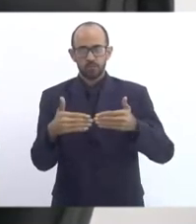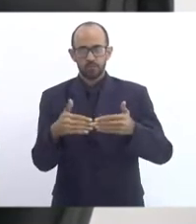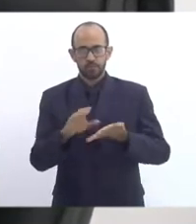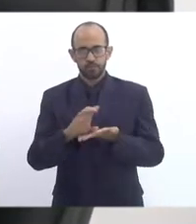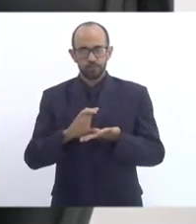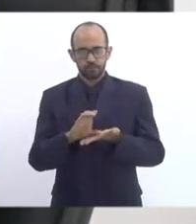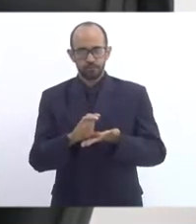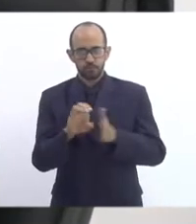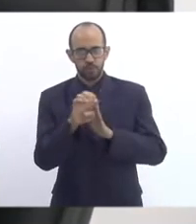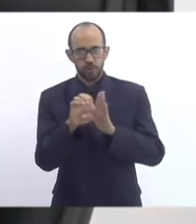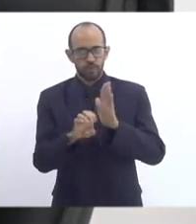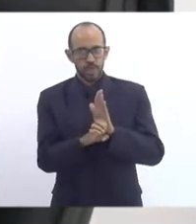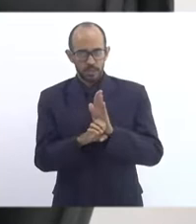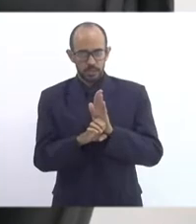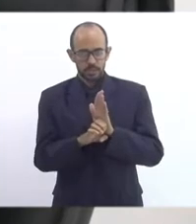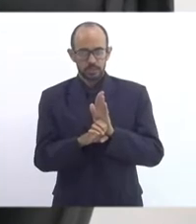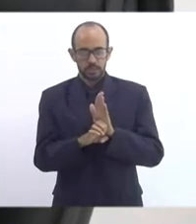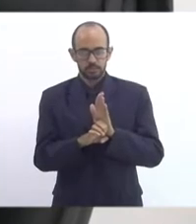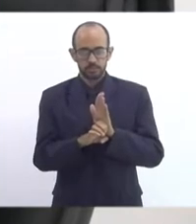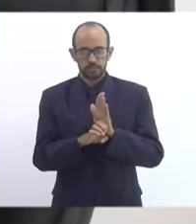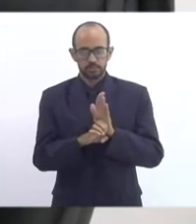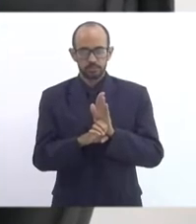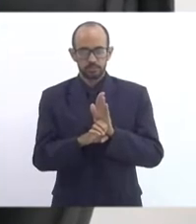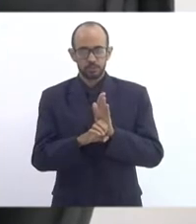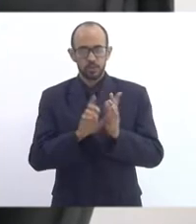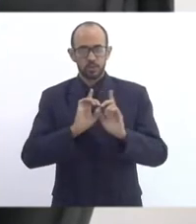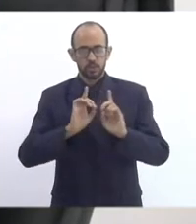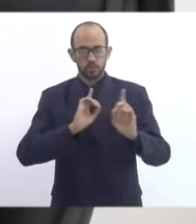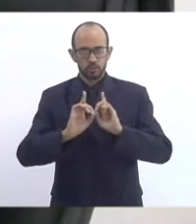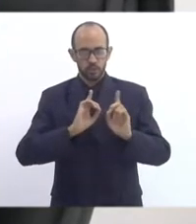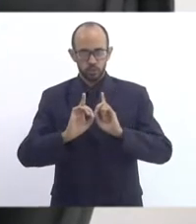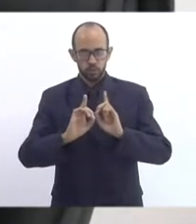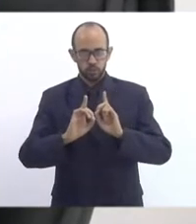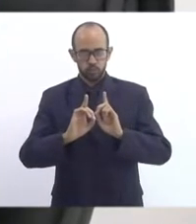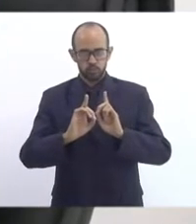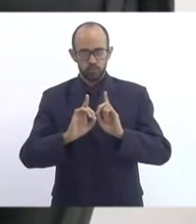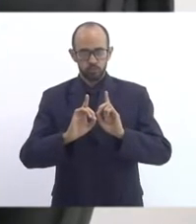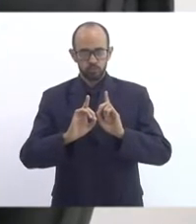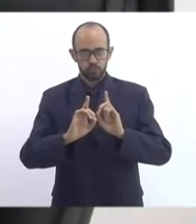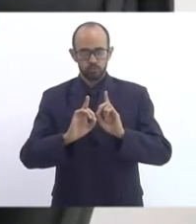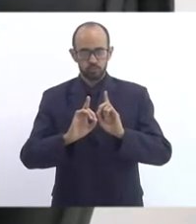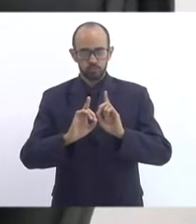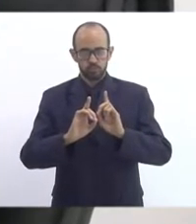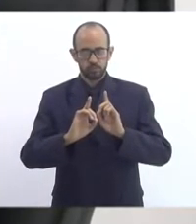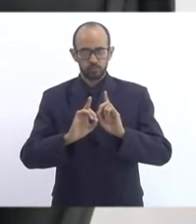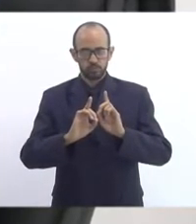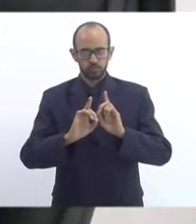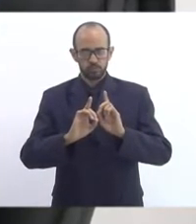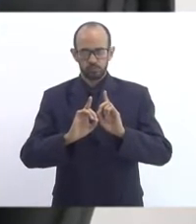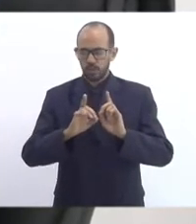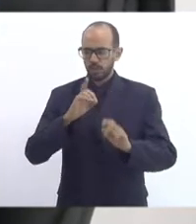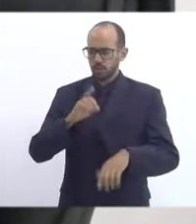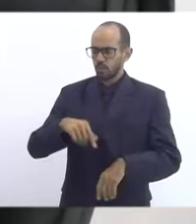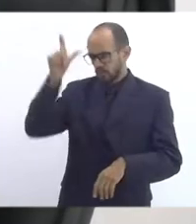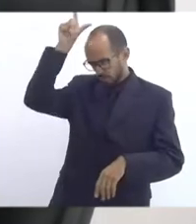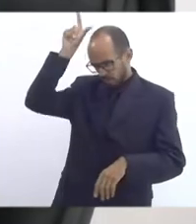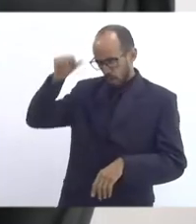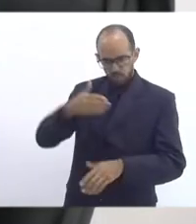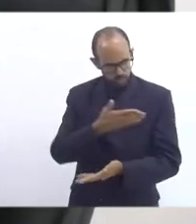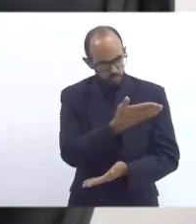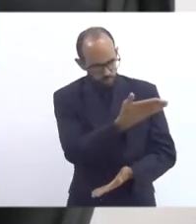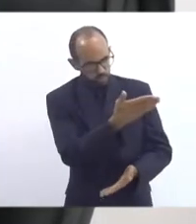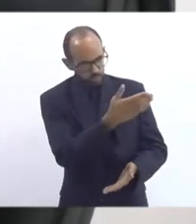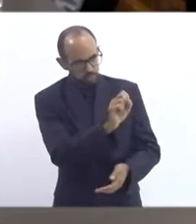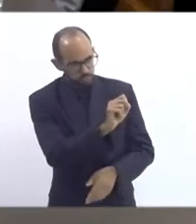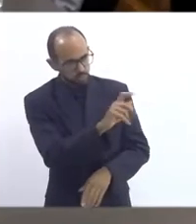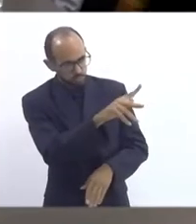com emendas. Em discussão, deputado Luiz Paulo. Só